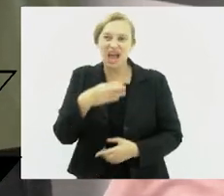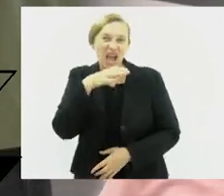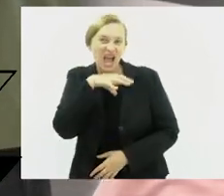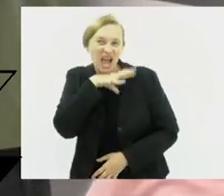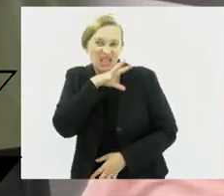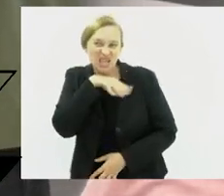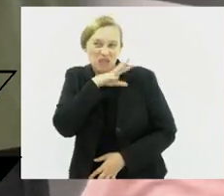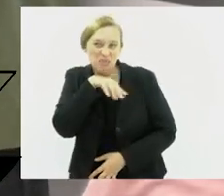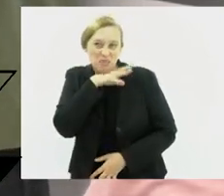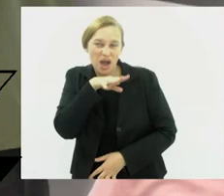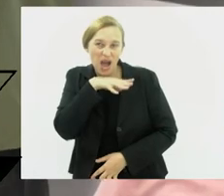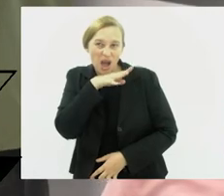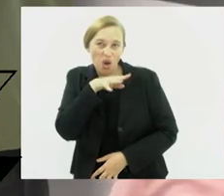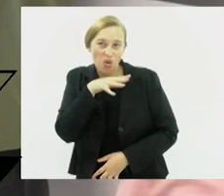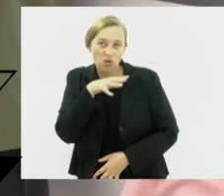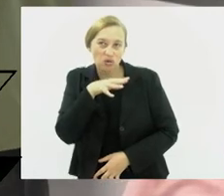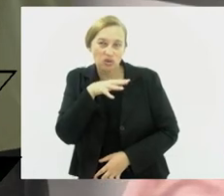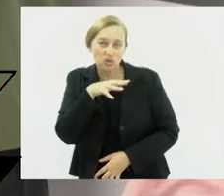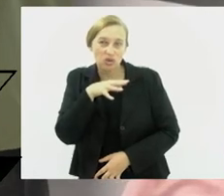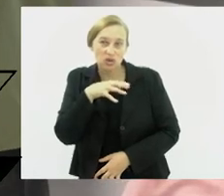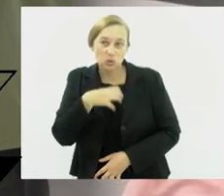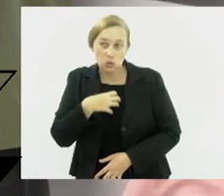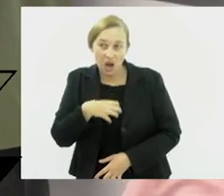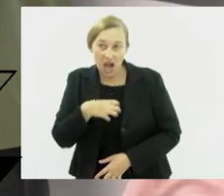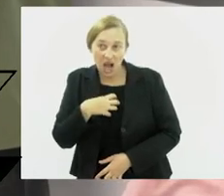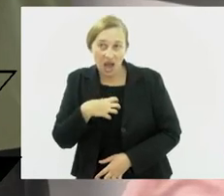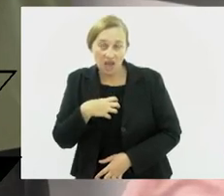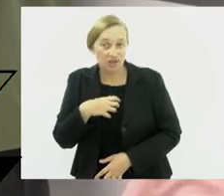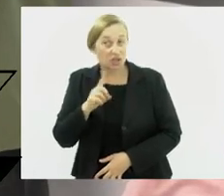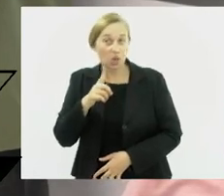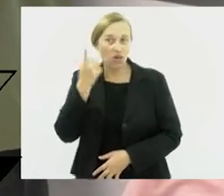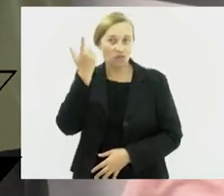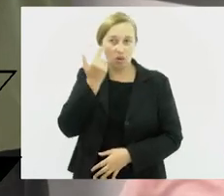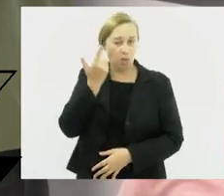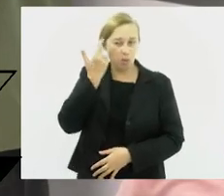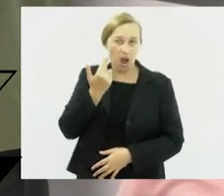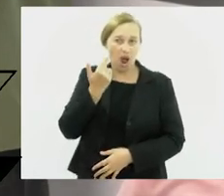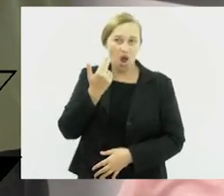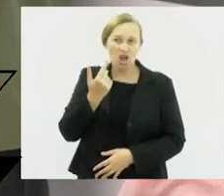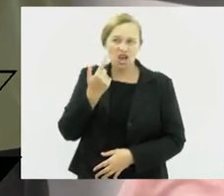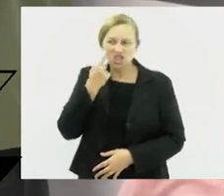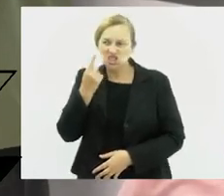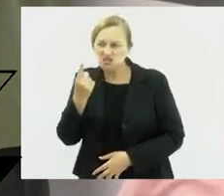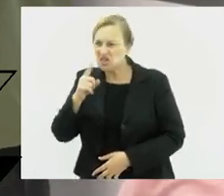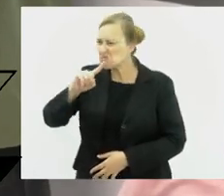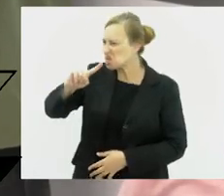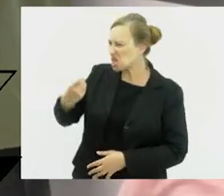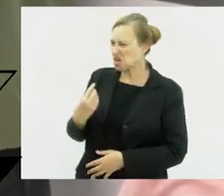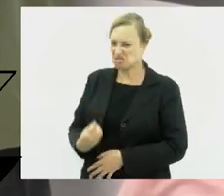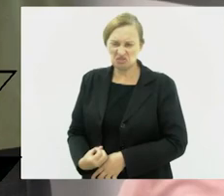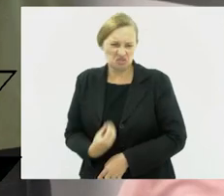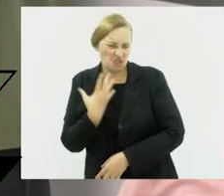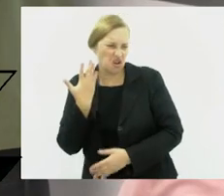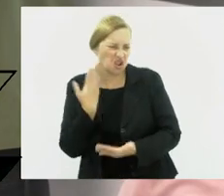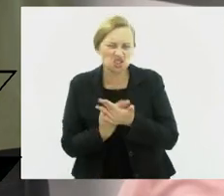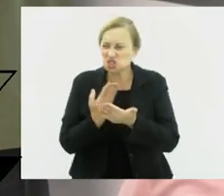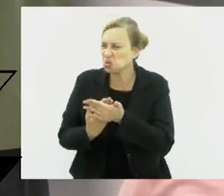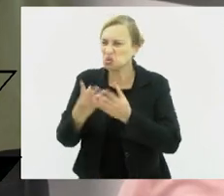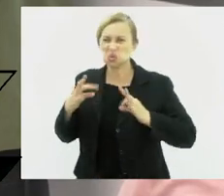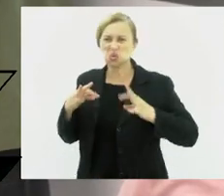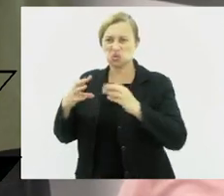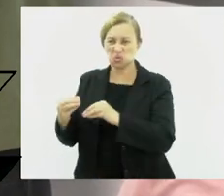raça. É como o tutor trata. É claro que a gente tem aí 1 milhão de filosofias, estudos, etc. e